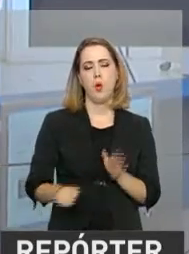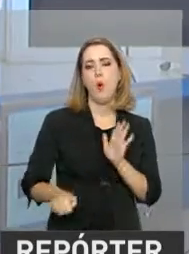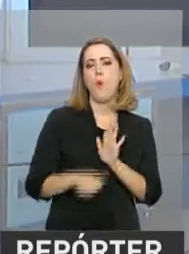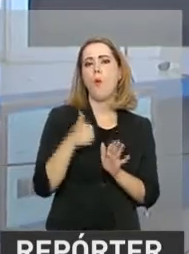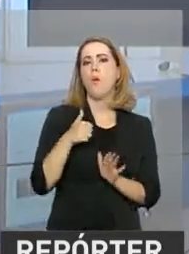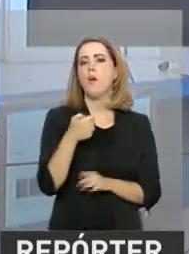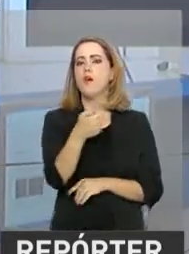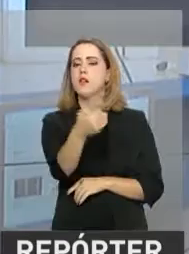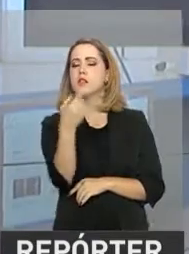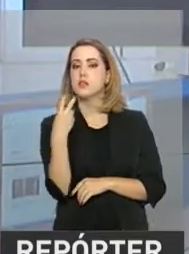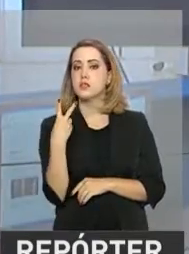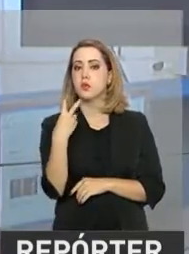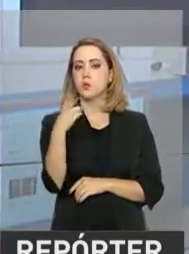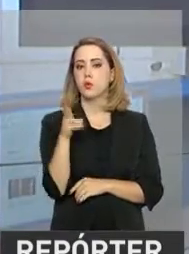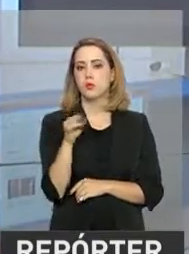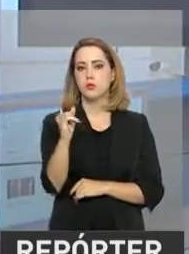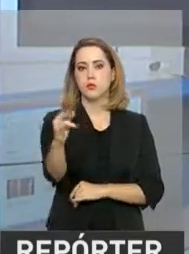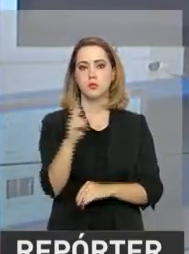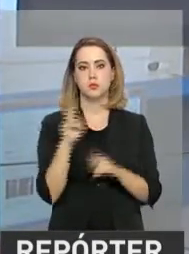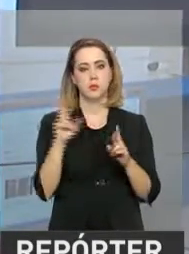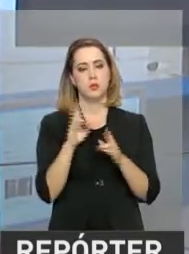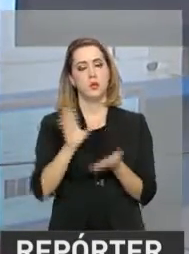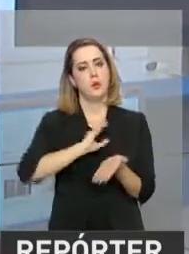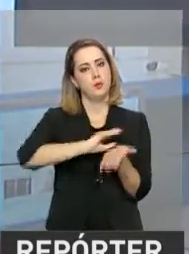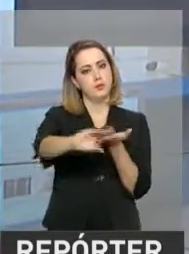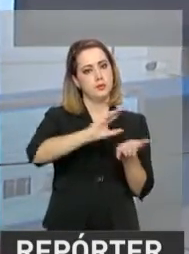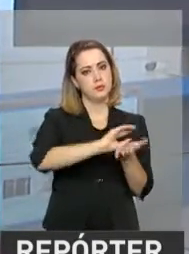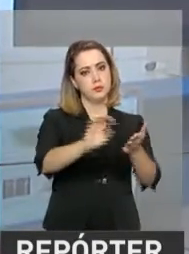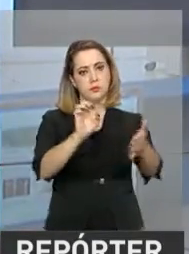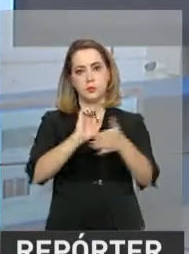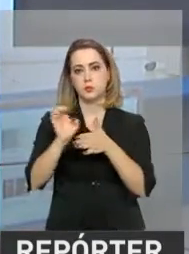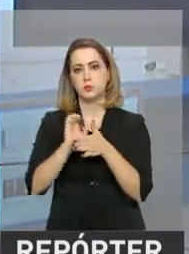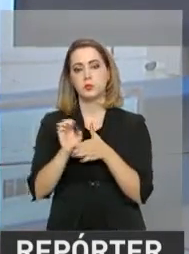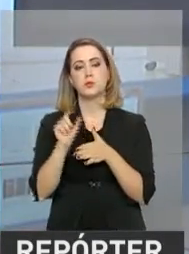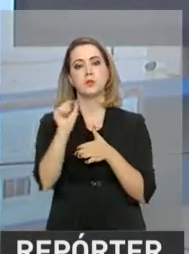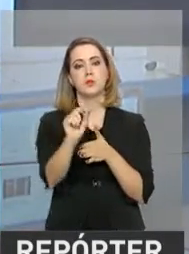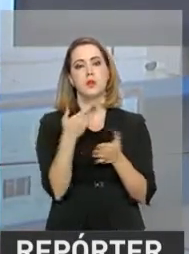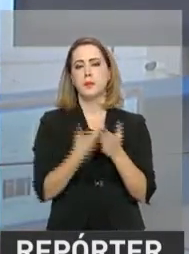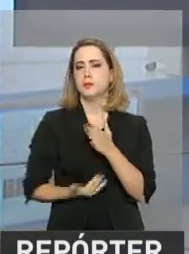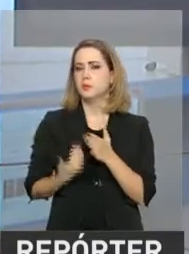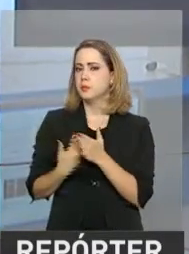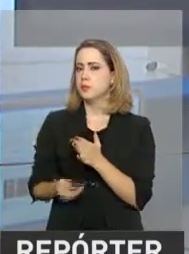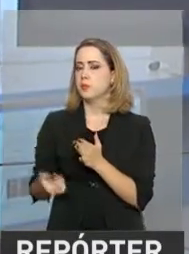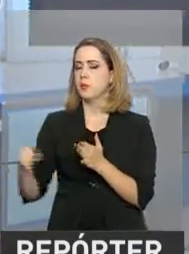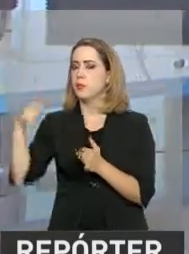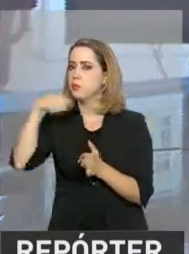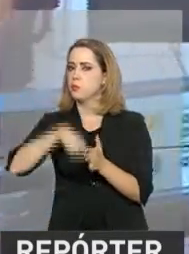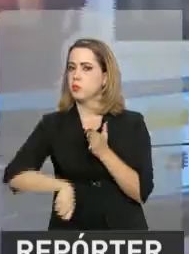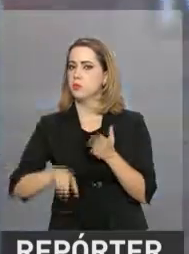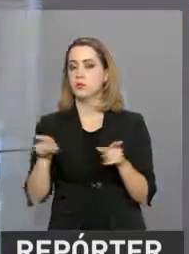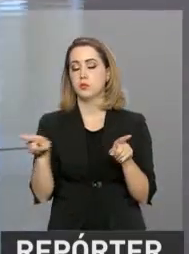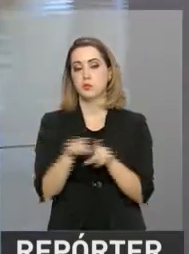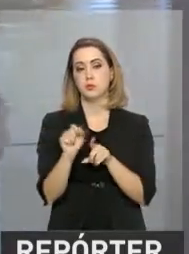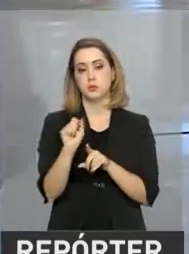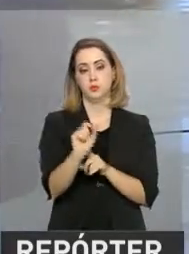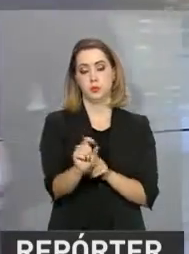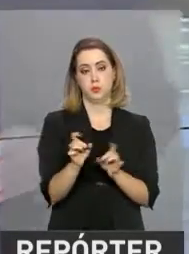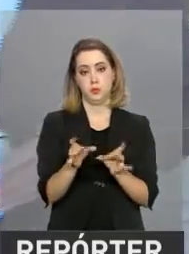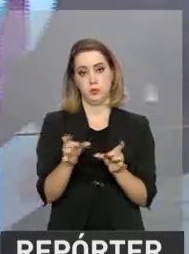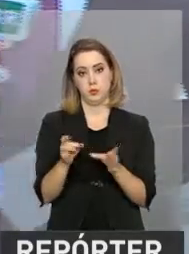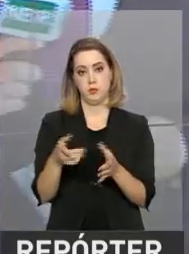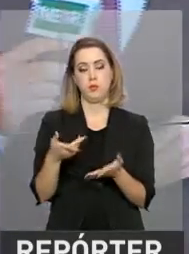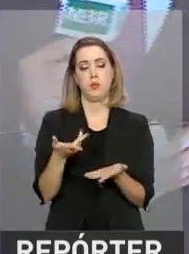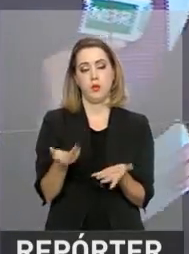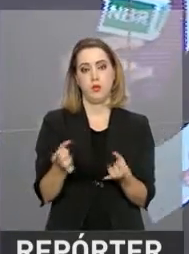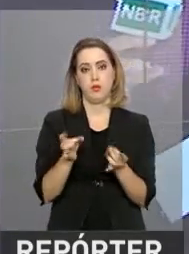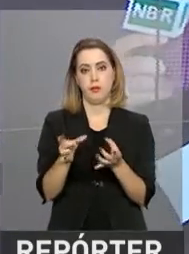2 bilhões de reais serão repassados aos estados para compensar perdas com as exportações. Eu vou conversar com o Paulo Lasalvia, que tem os detalhes para a